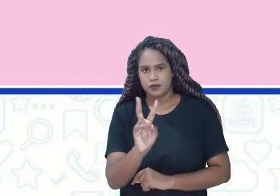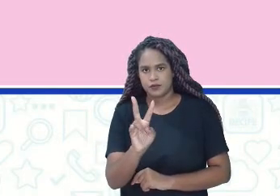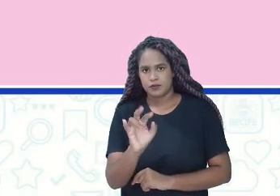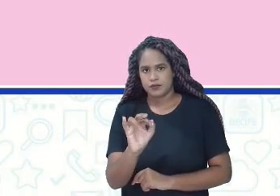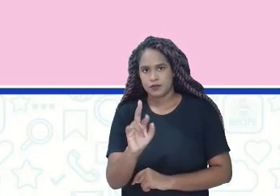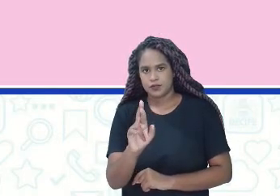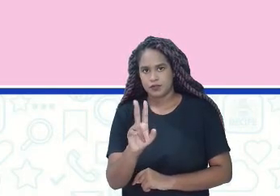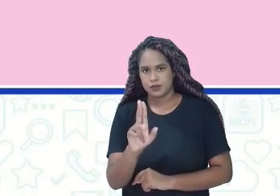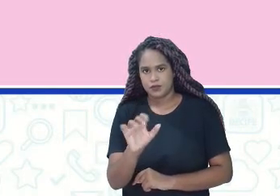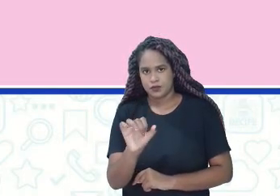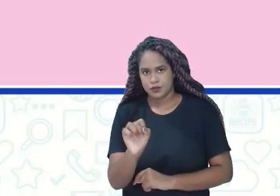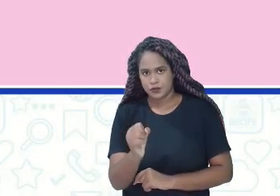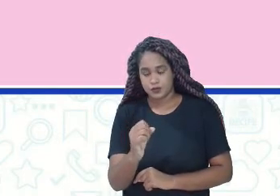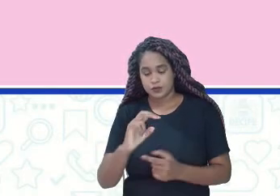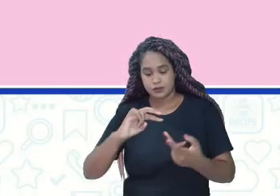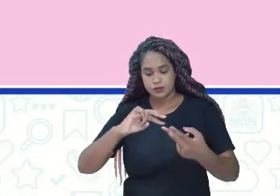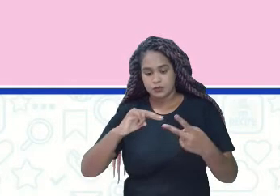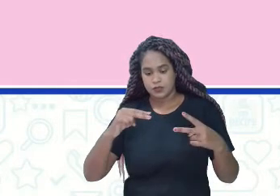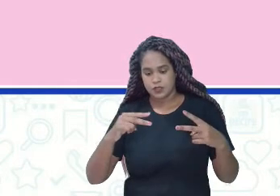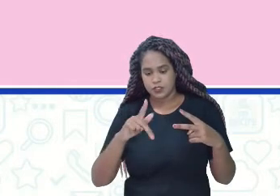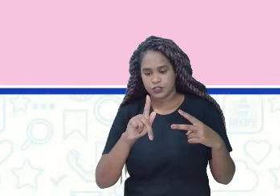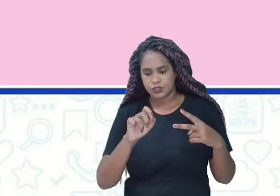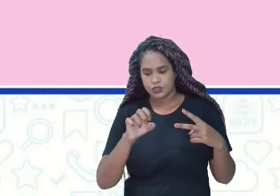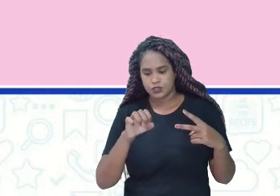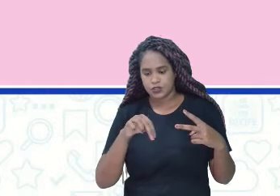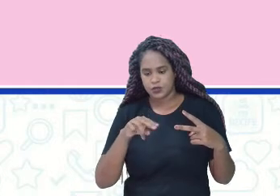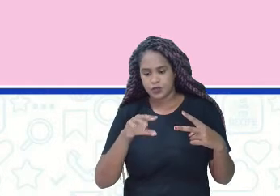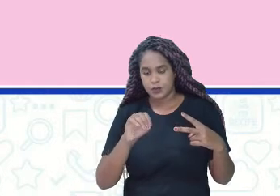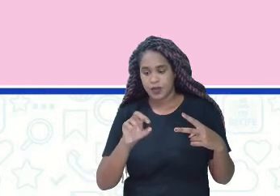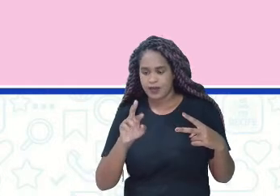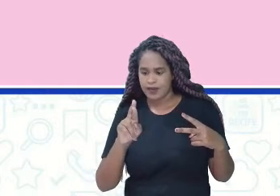RNA. Ele afeta principalmente esses linfócitos,